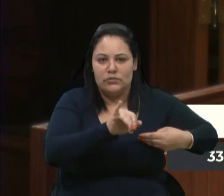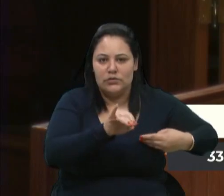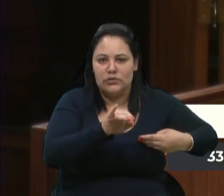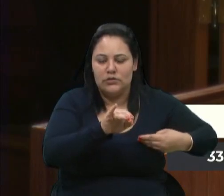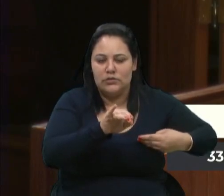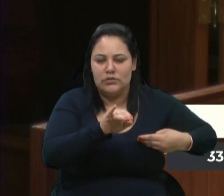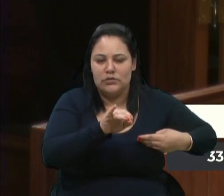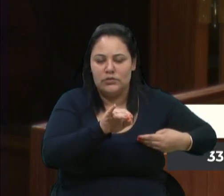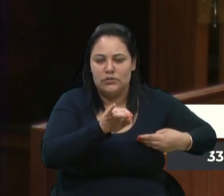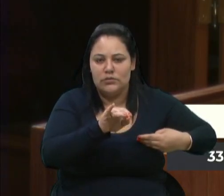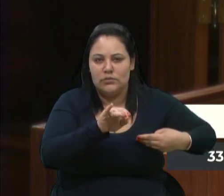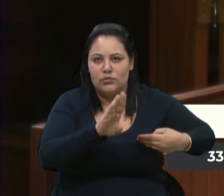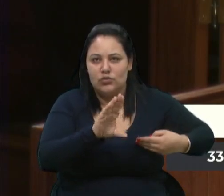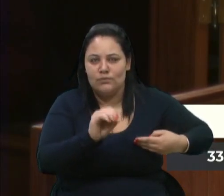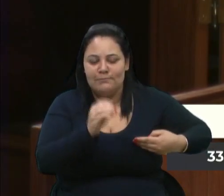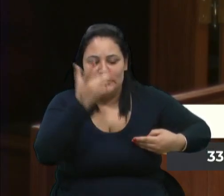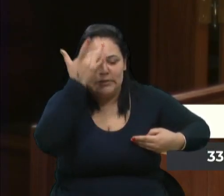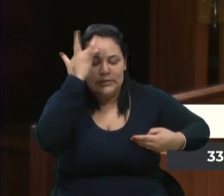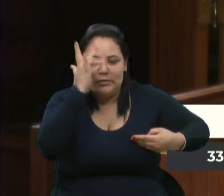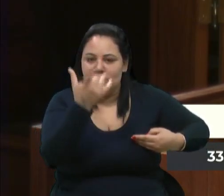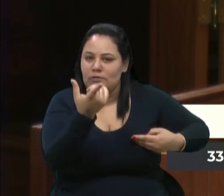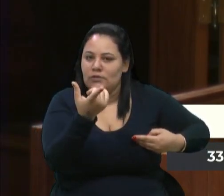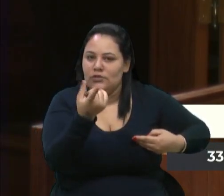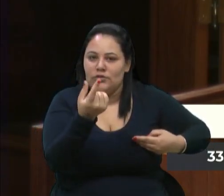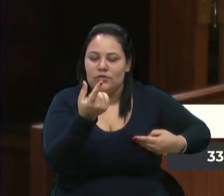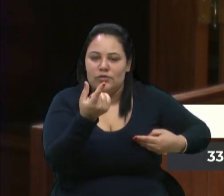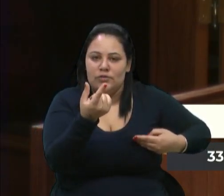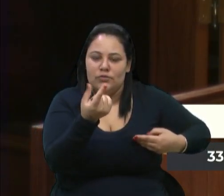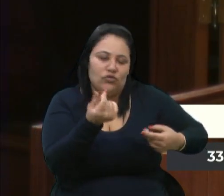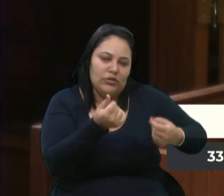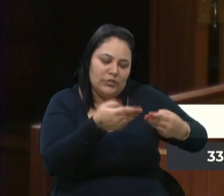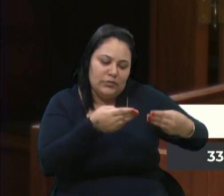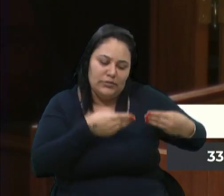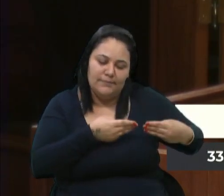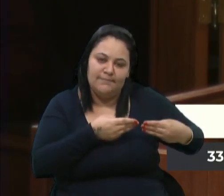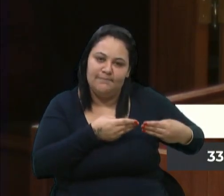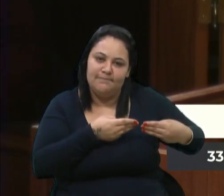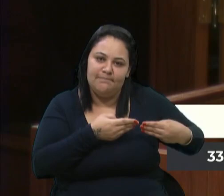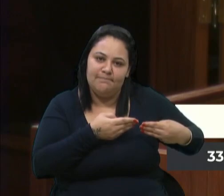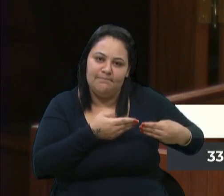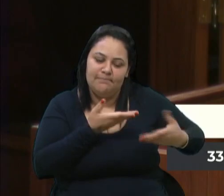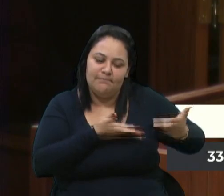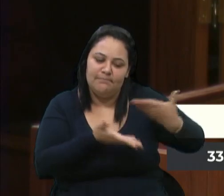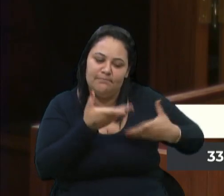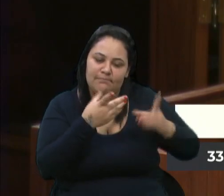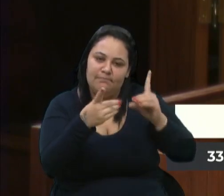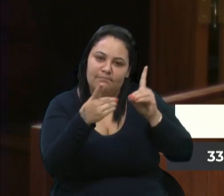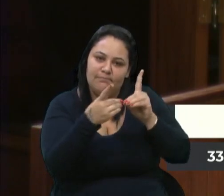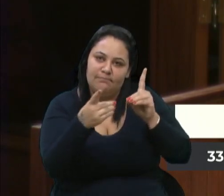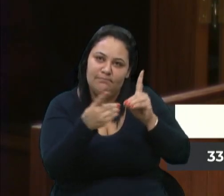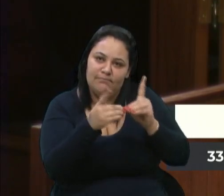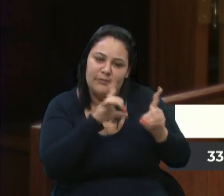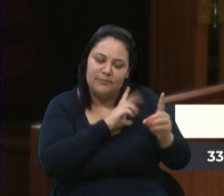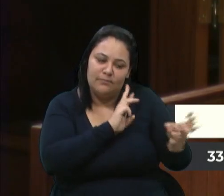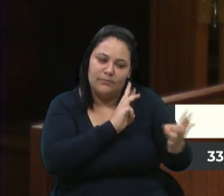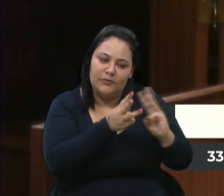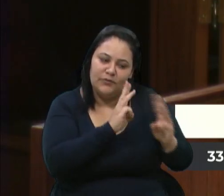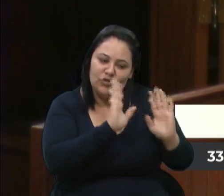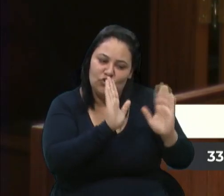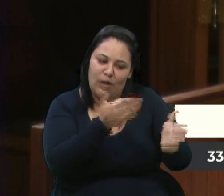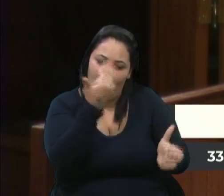sei onde está essa emenda. O consultório na rua tem funcionado com uma van que já deu perda total